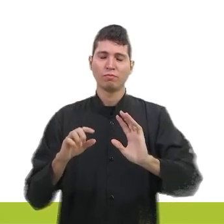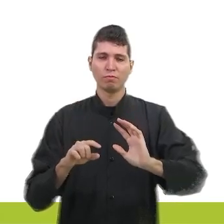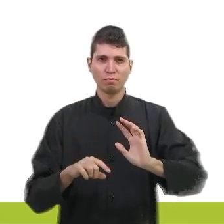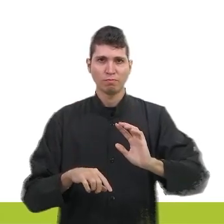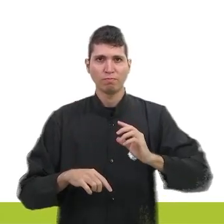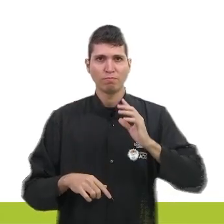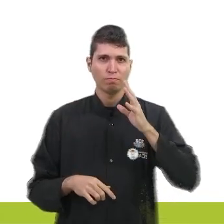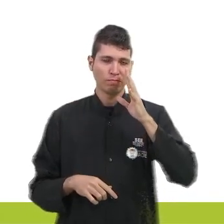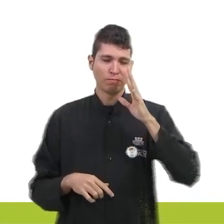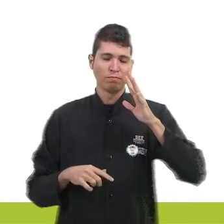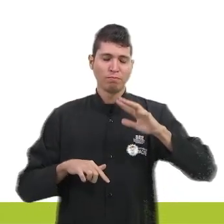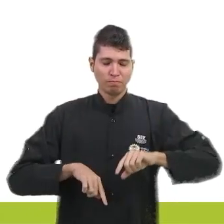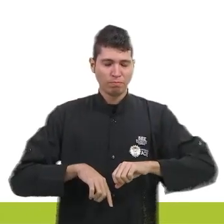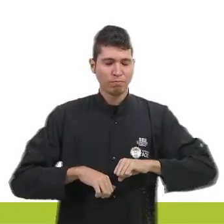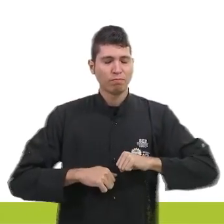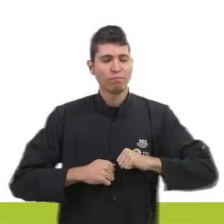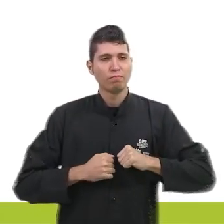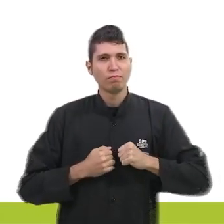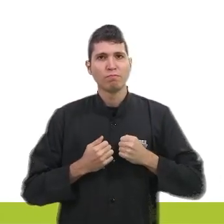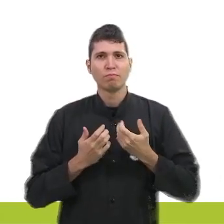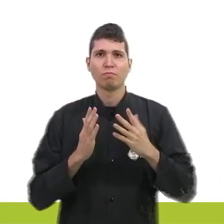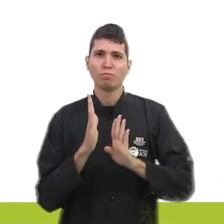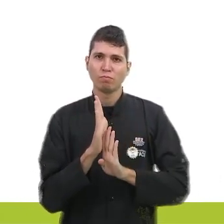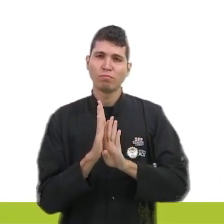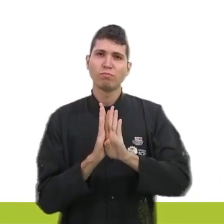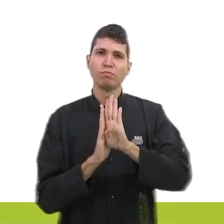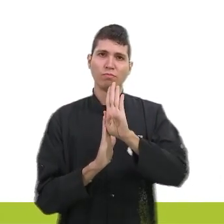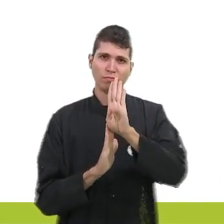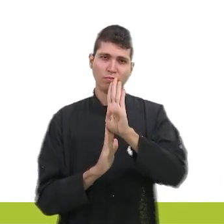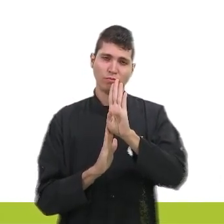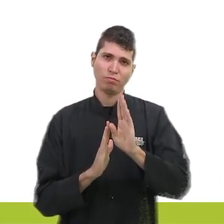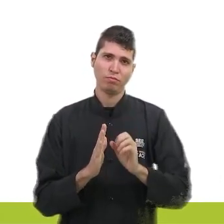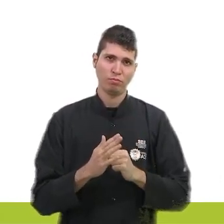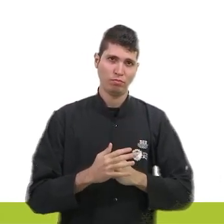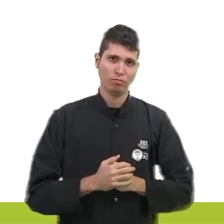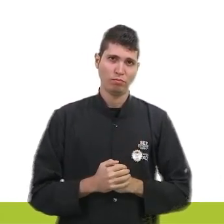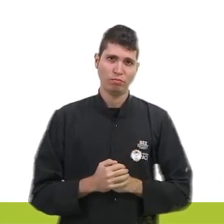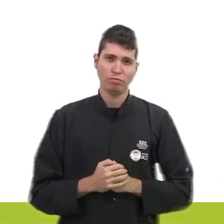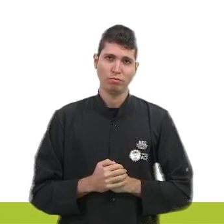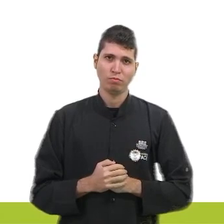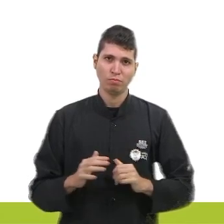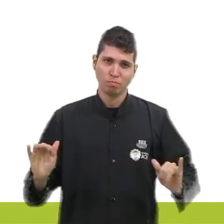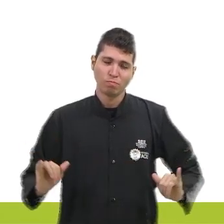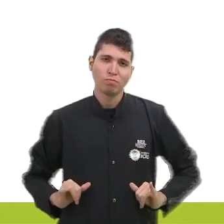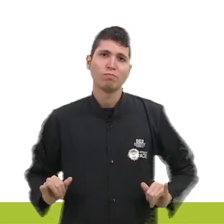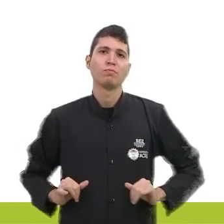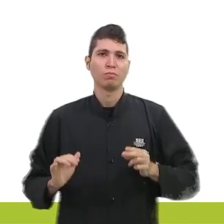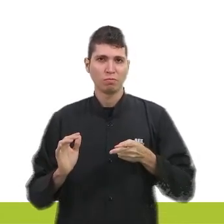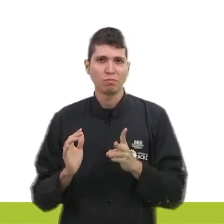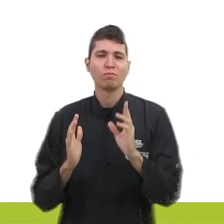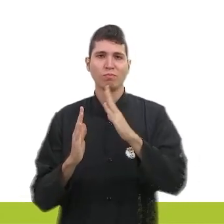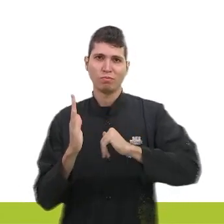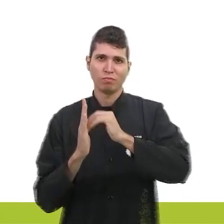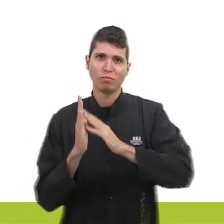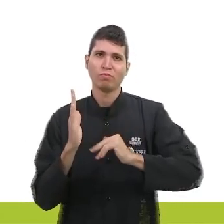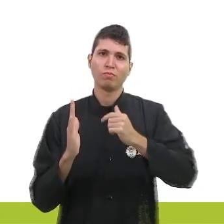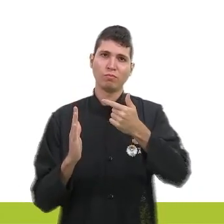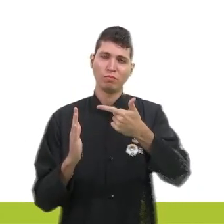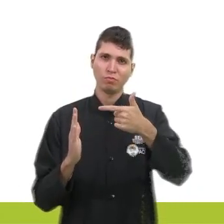nesse movimento do pós-impressionismo, certo? Será que vocês conseguem imaginar quem seja? Eu vou dar uma